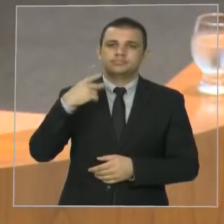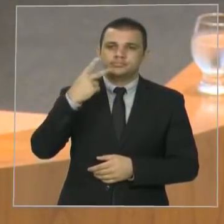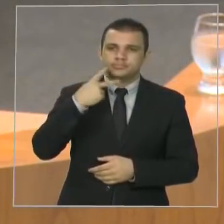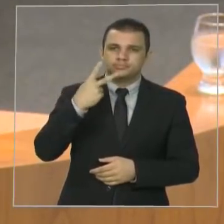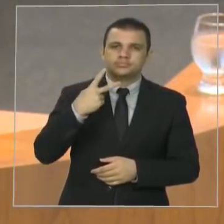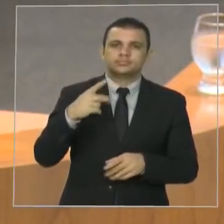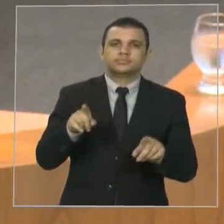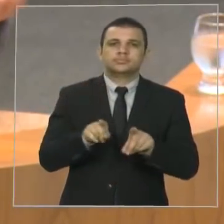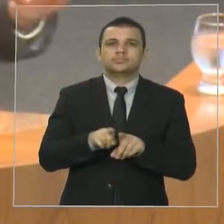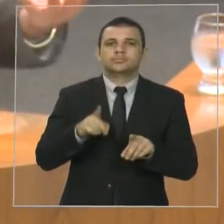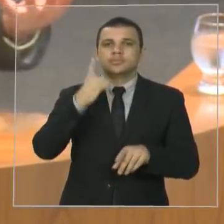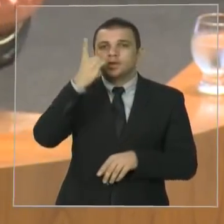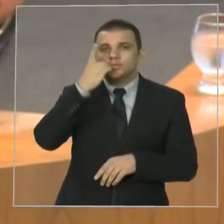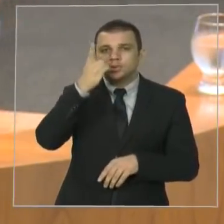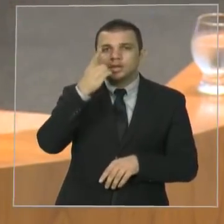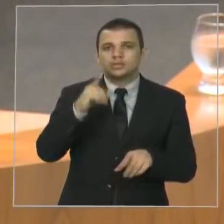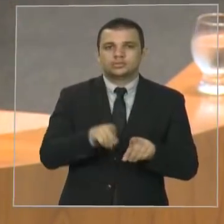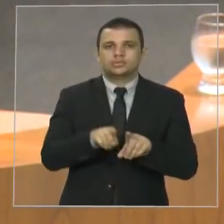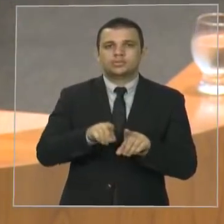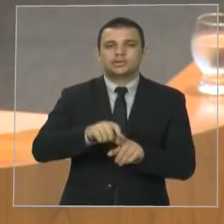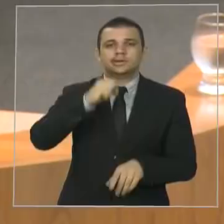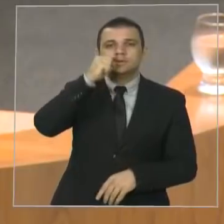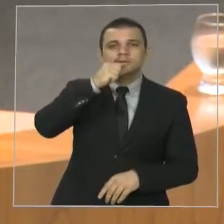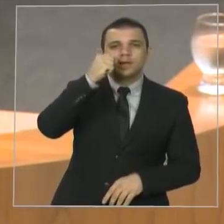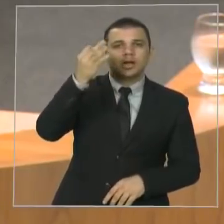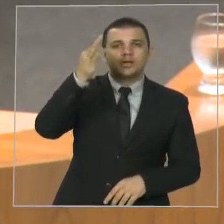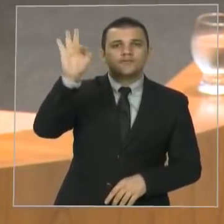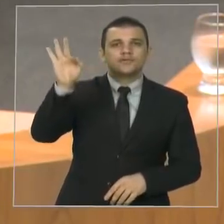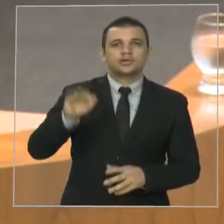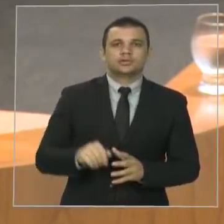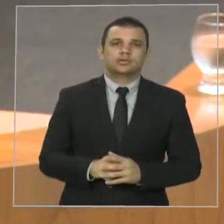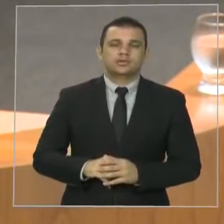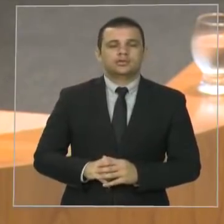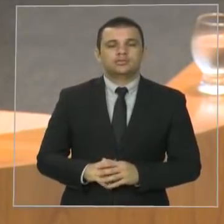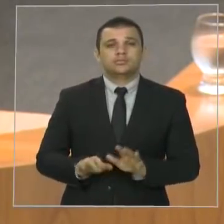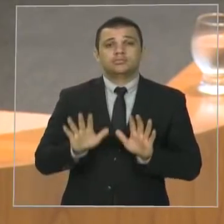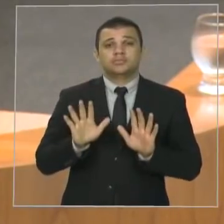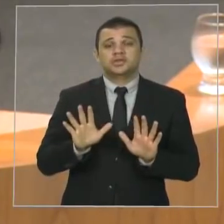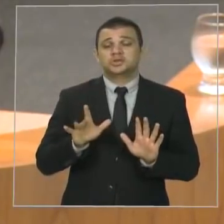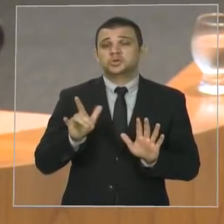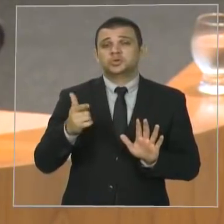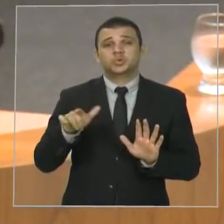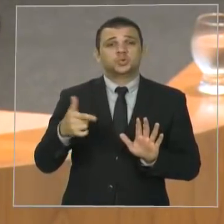isto é uma reflexão e, na meu ver,